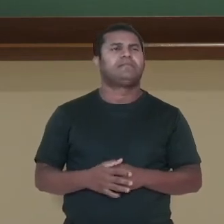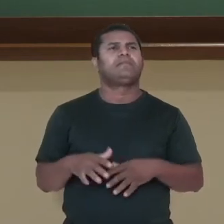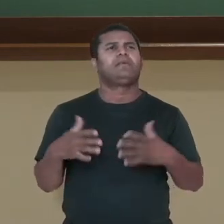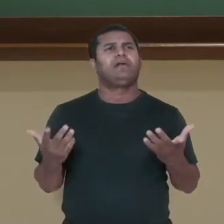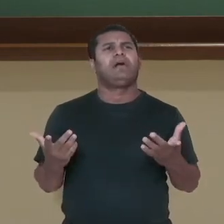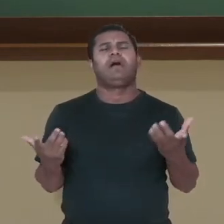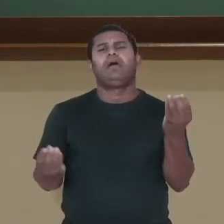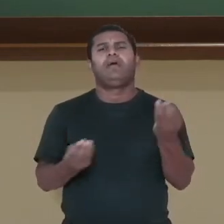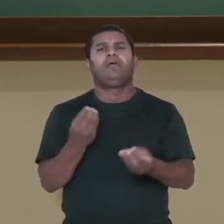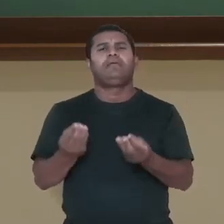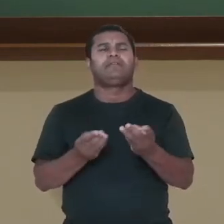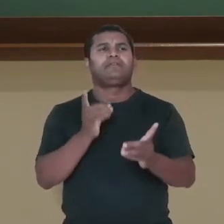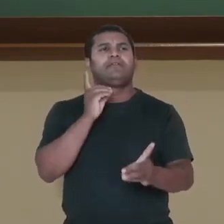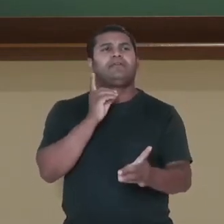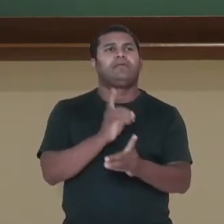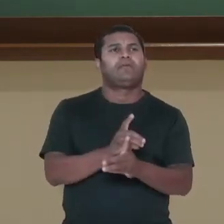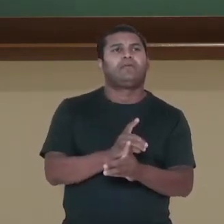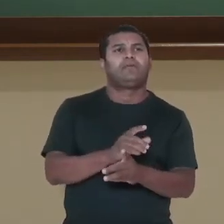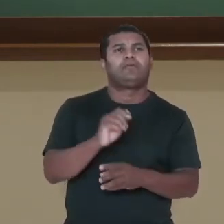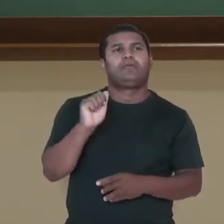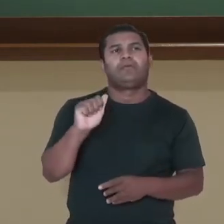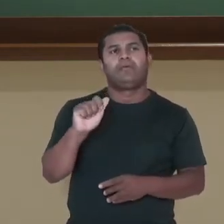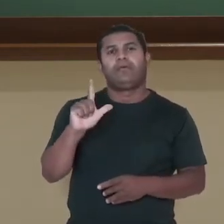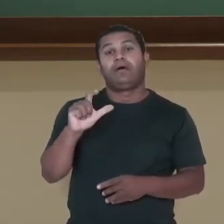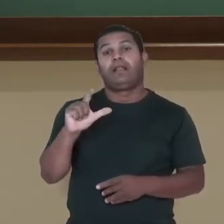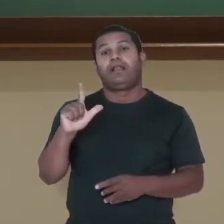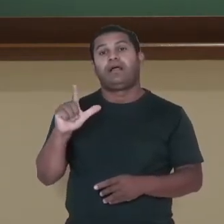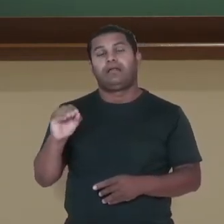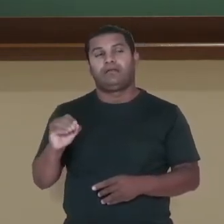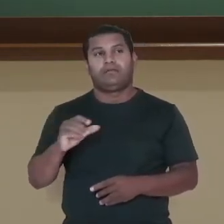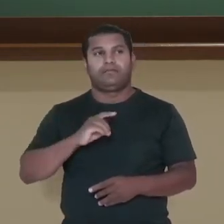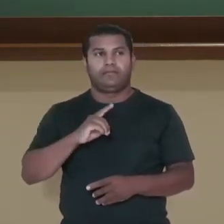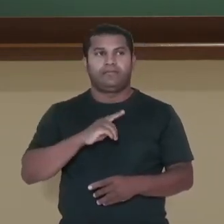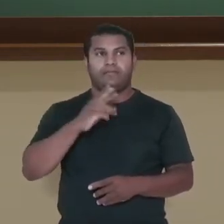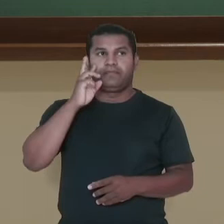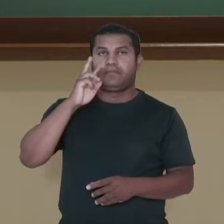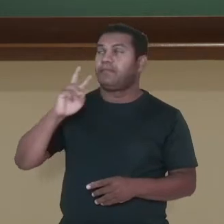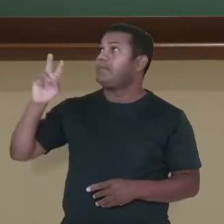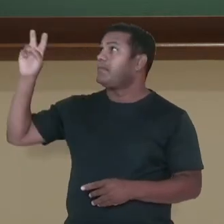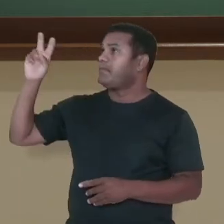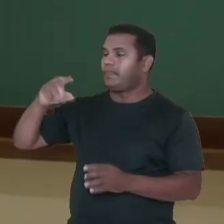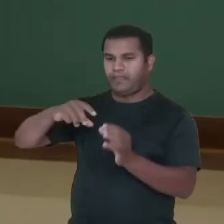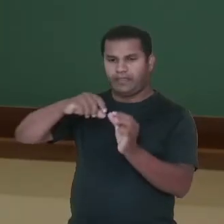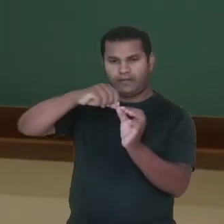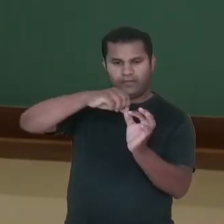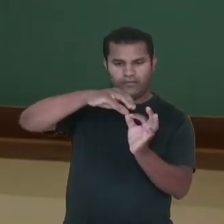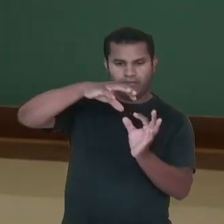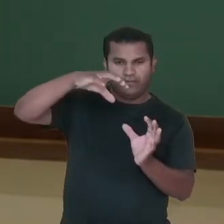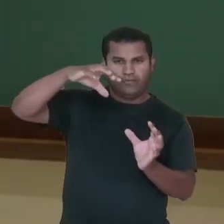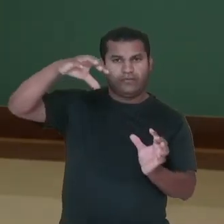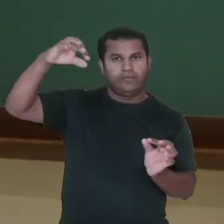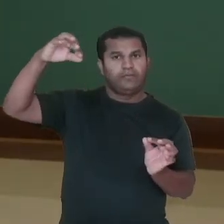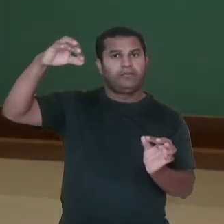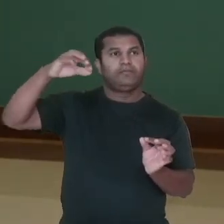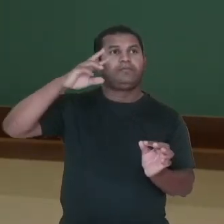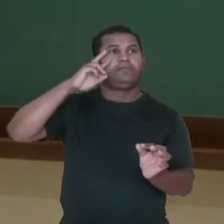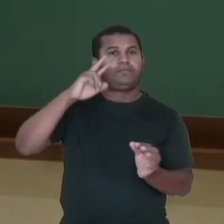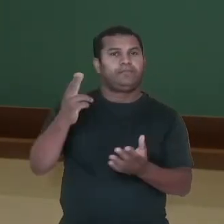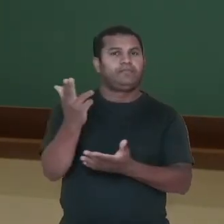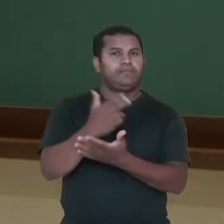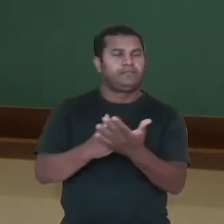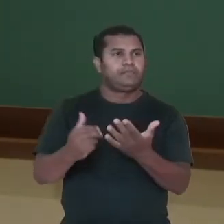que estão? Eles estão nos chamados locus gênico, tá? O locus gênico é um posicionamento, é um local